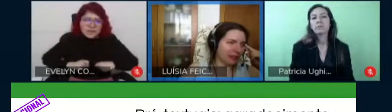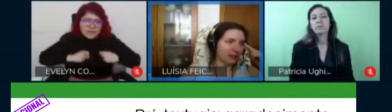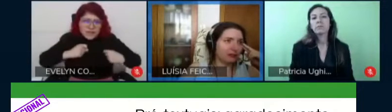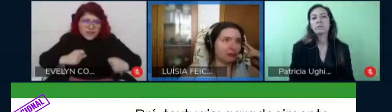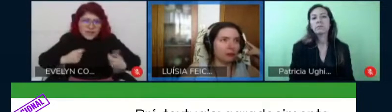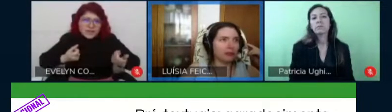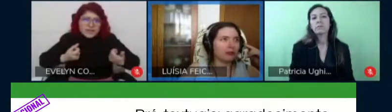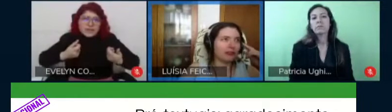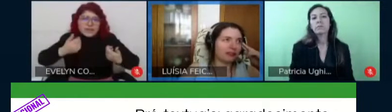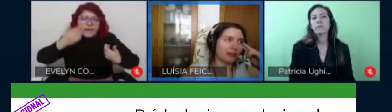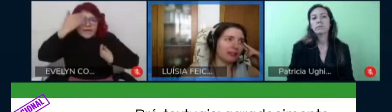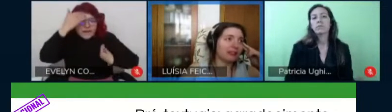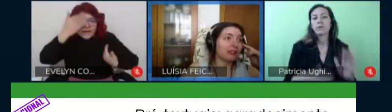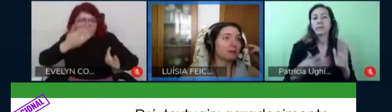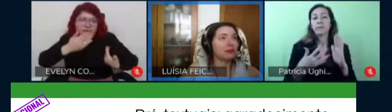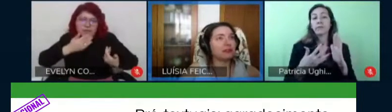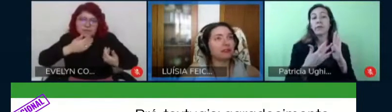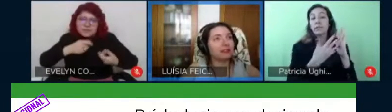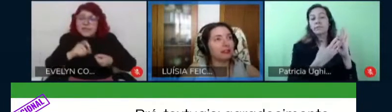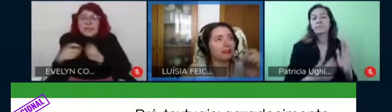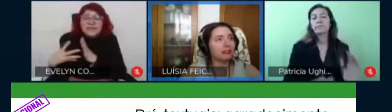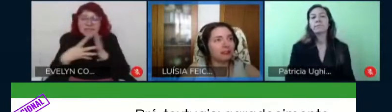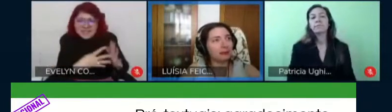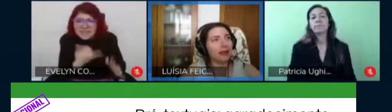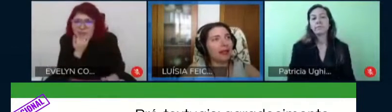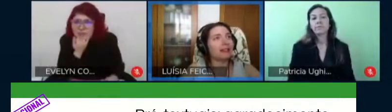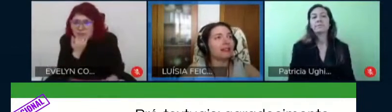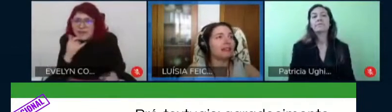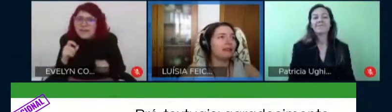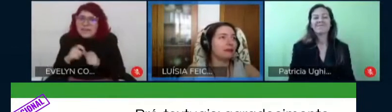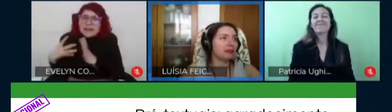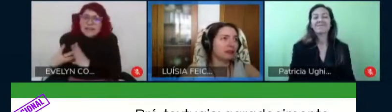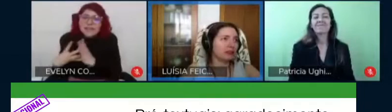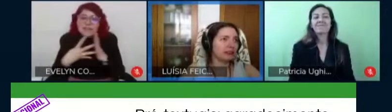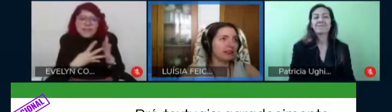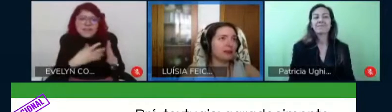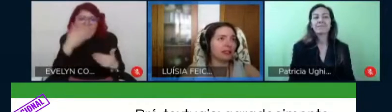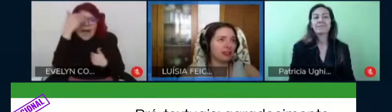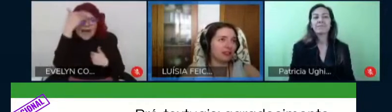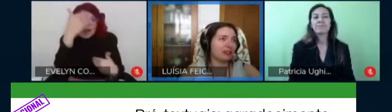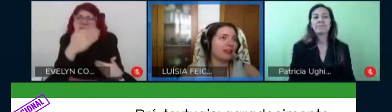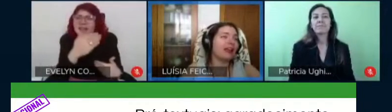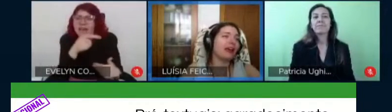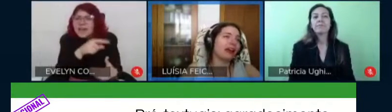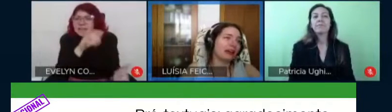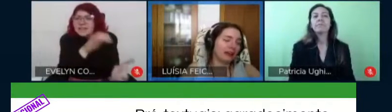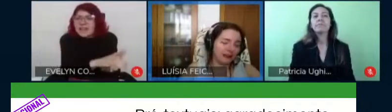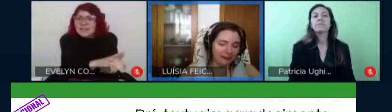ao companheiro no momento da defesa, daí depois se separa e daí depois solicita para que